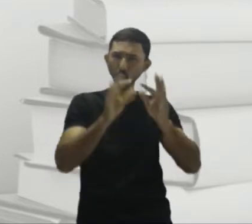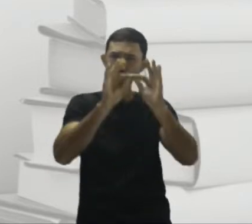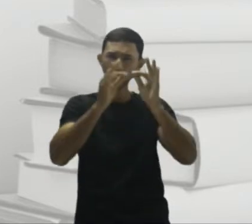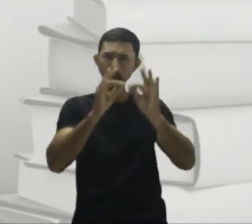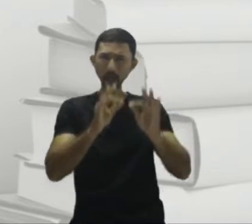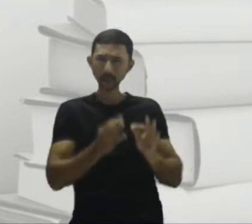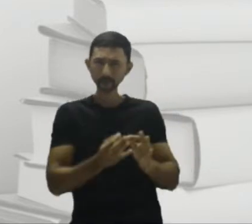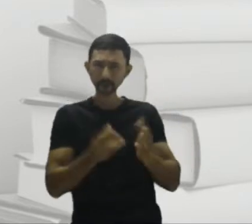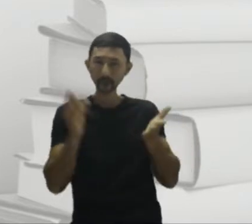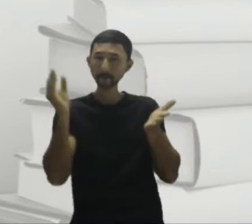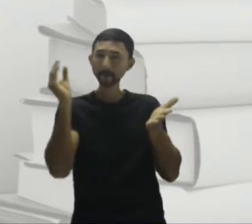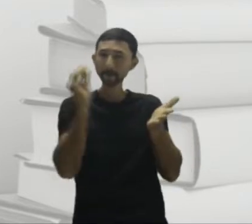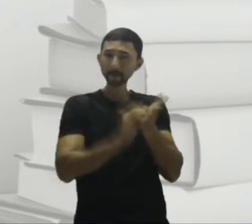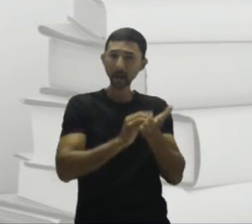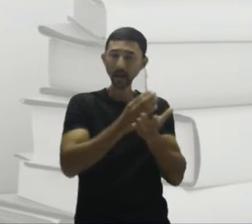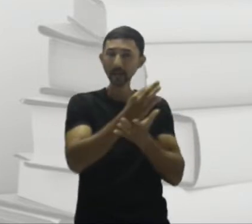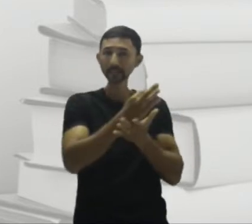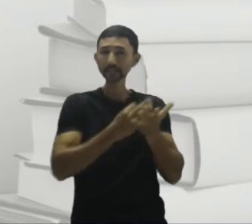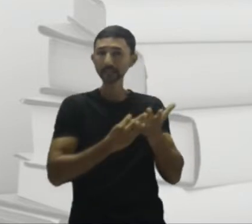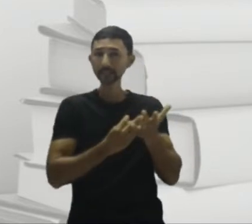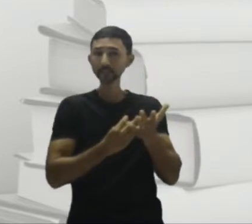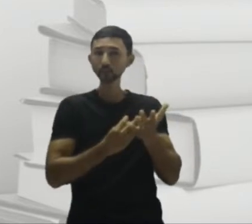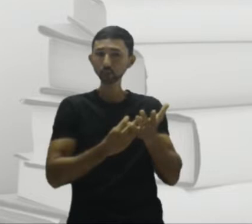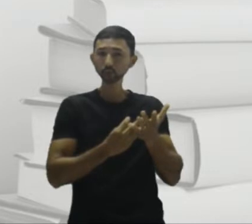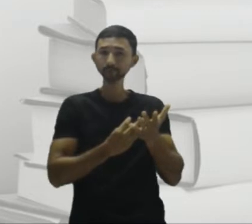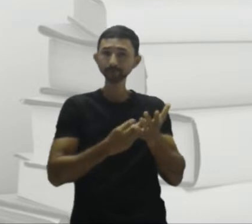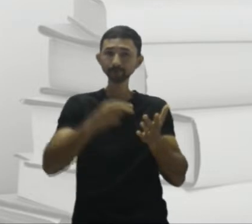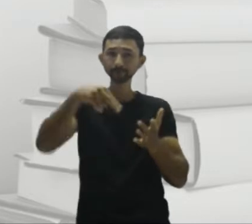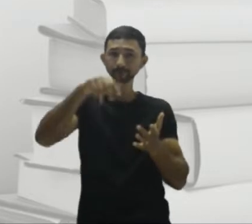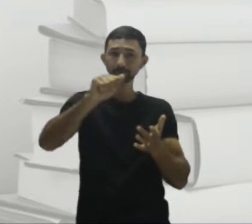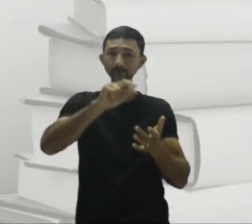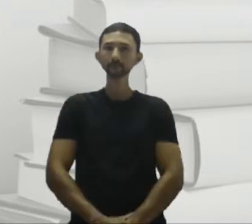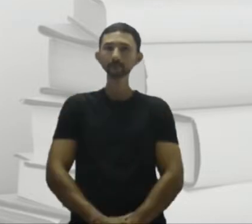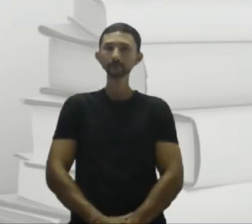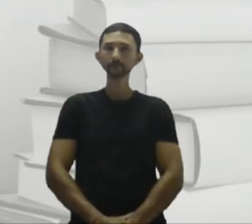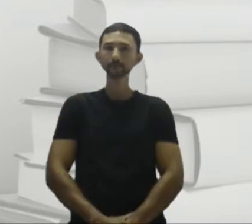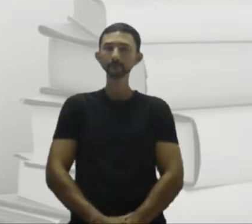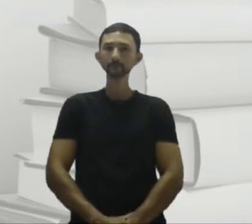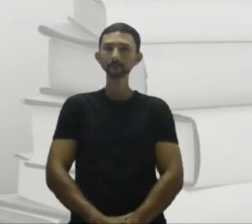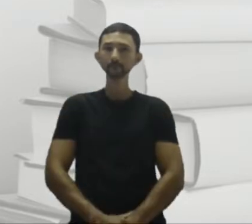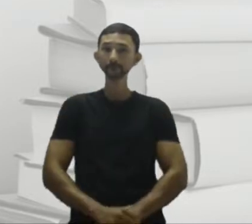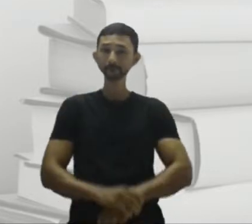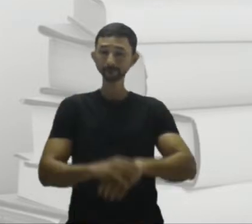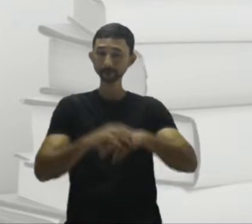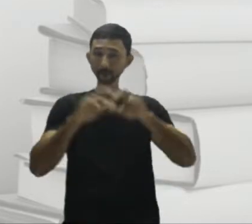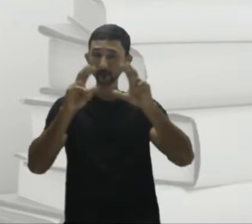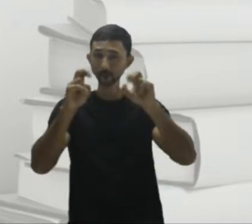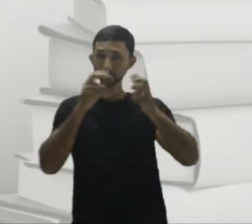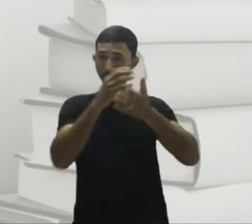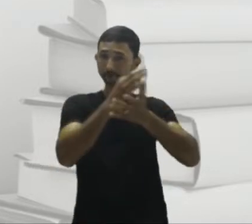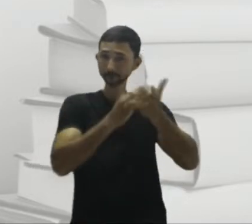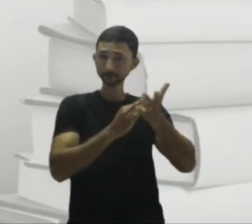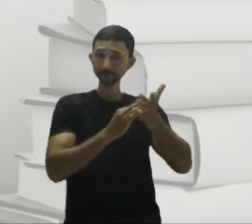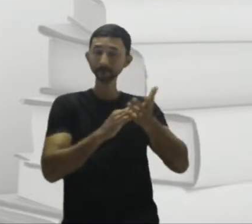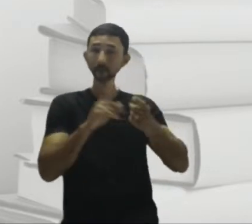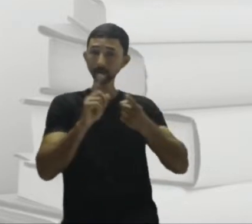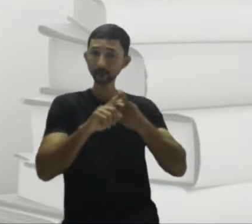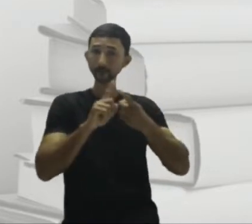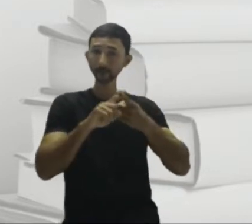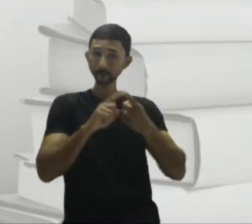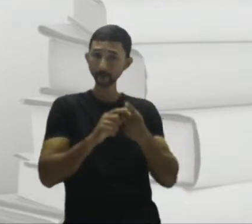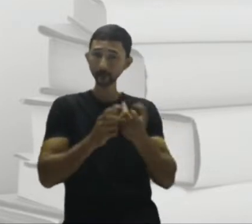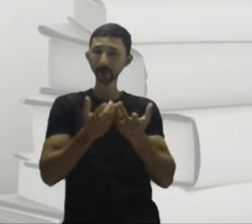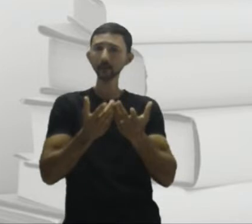elementos pertencentes ao texto narrativo. No texto narrativo, nós também teremos